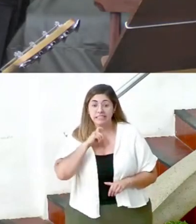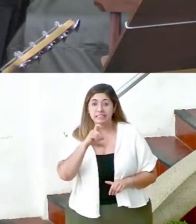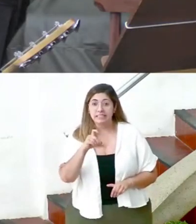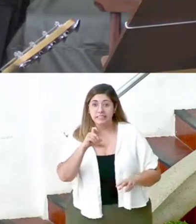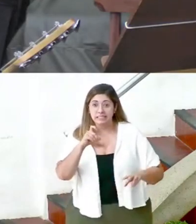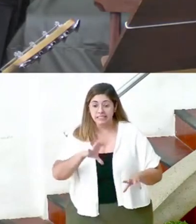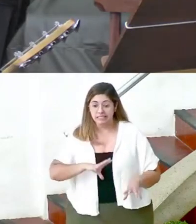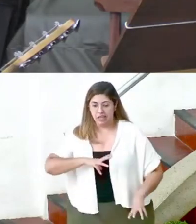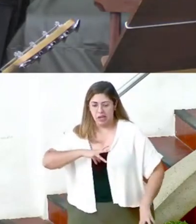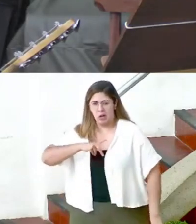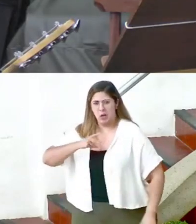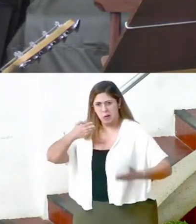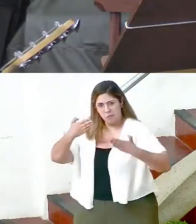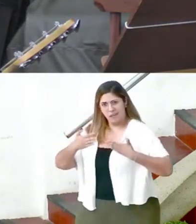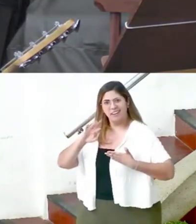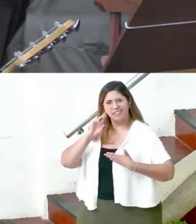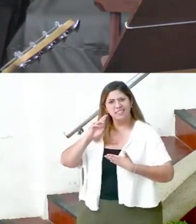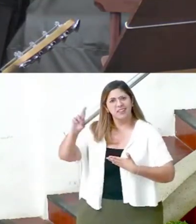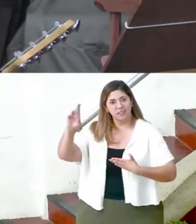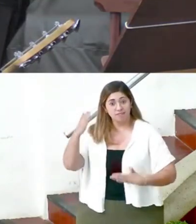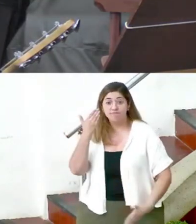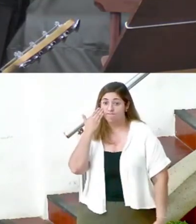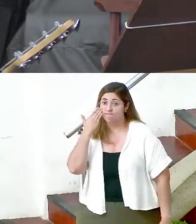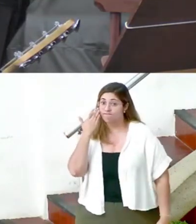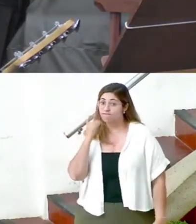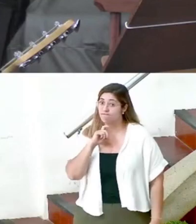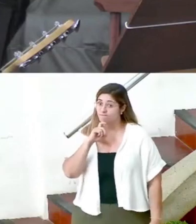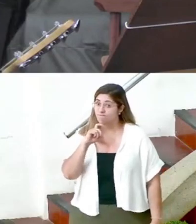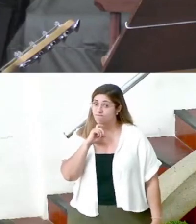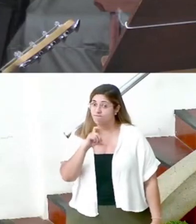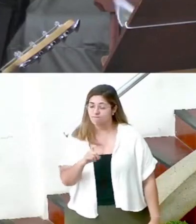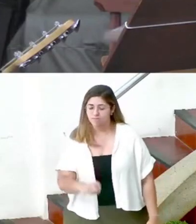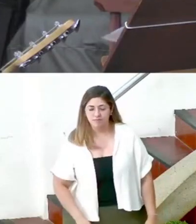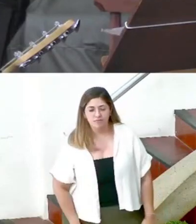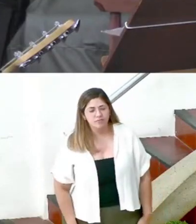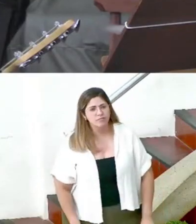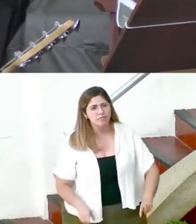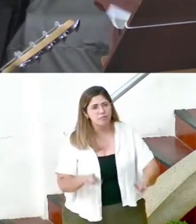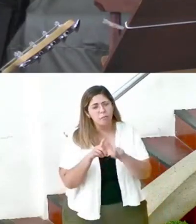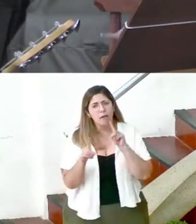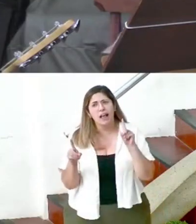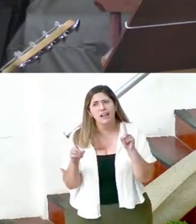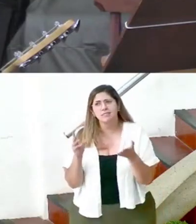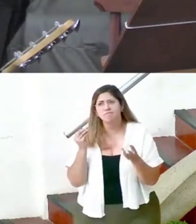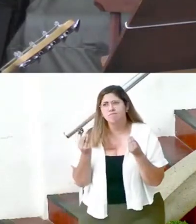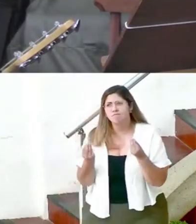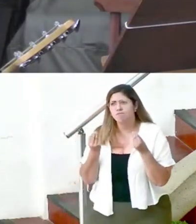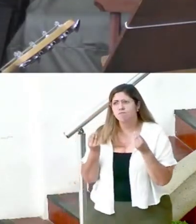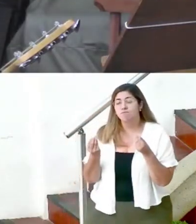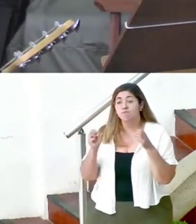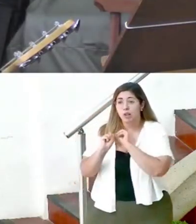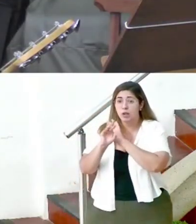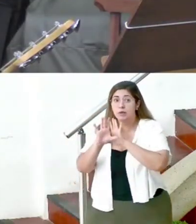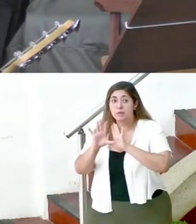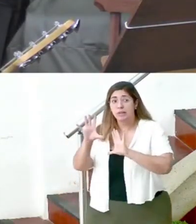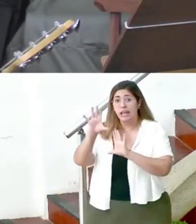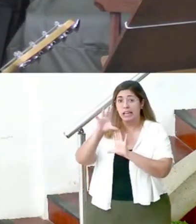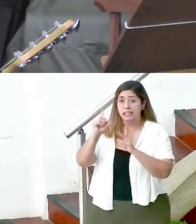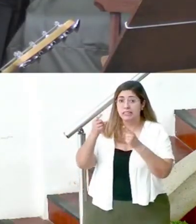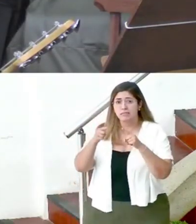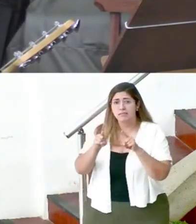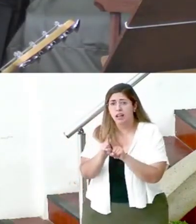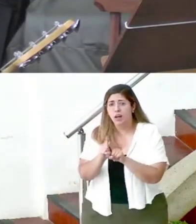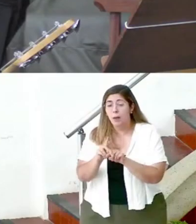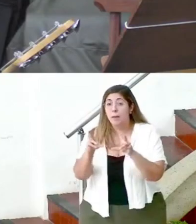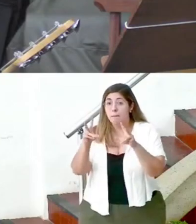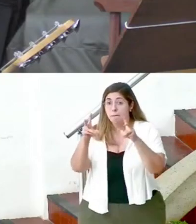Essa é a frase. Aí vem o outro lado. Puxa, mas é possível glorificar a Deus, então, a partir do reconhecimento da nossa